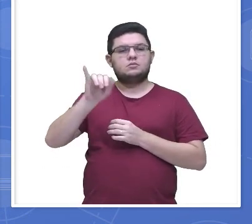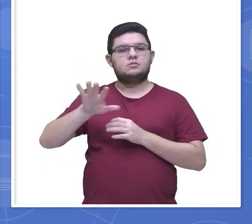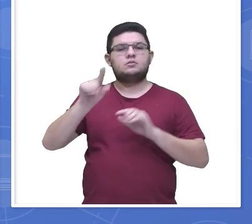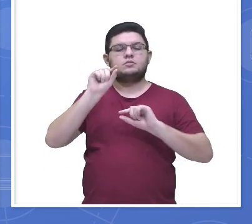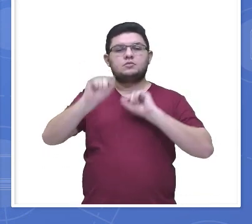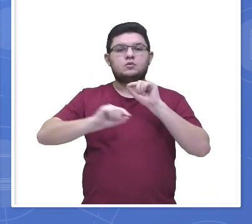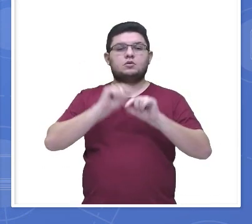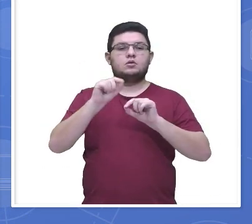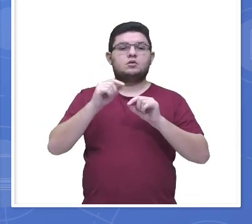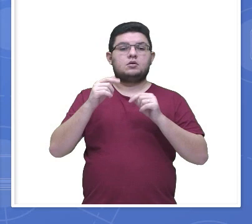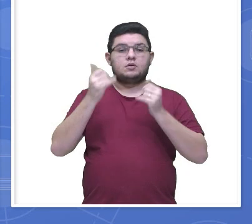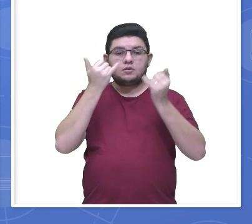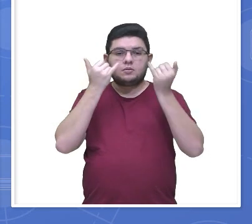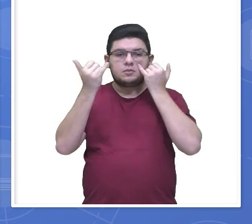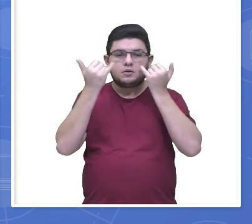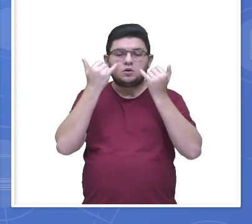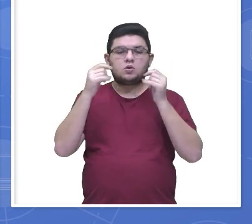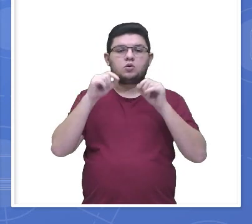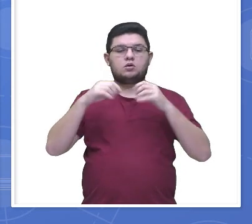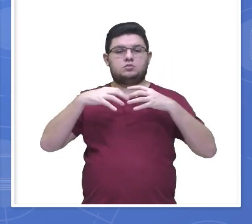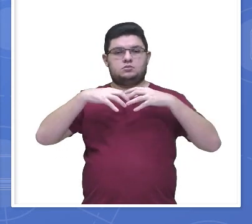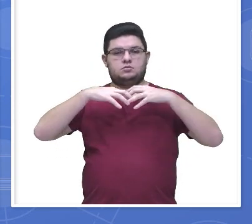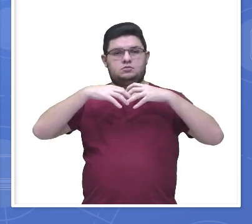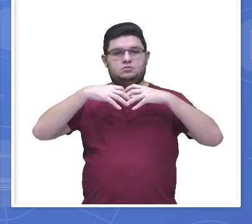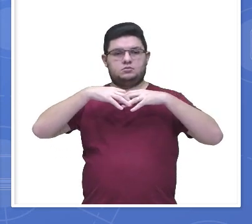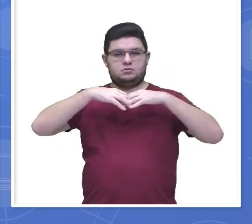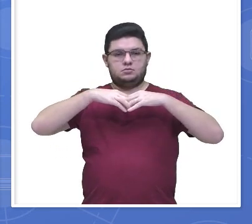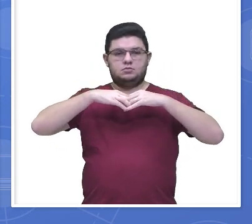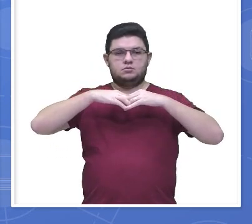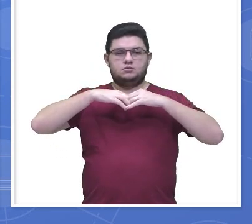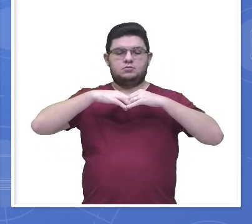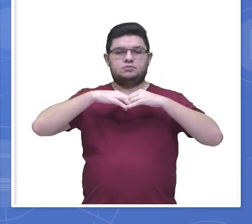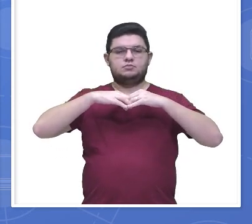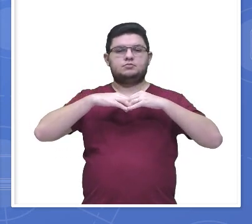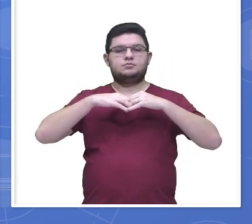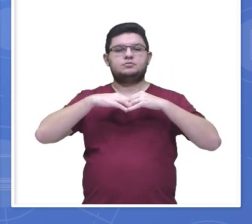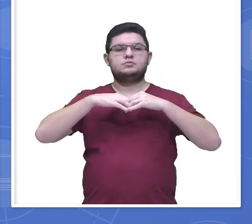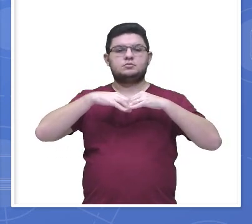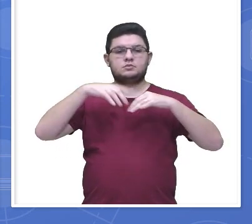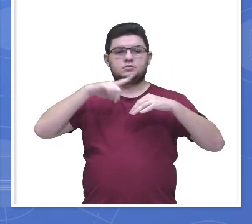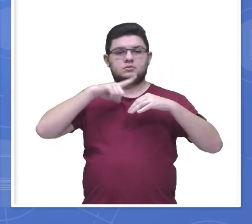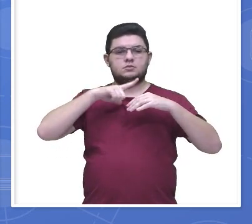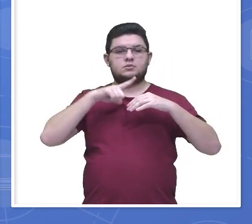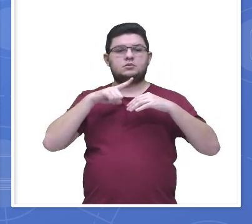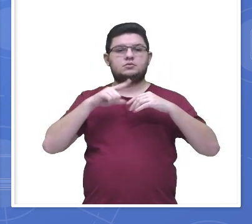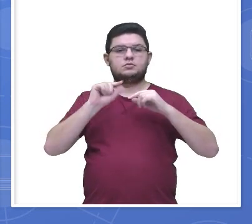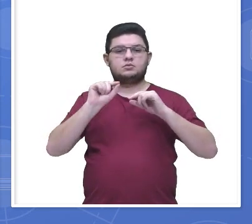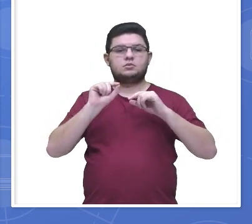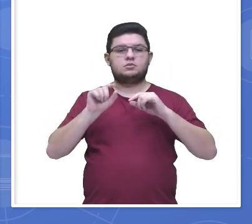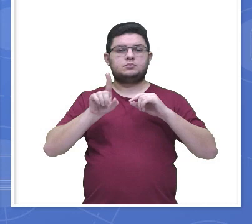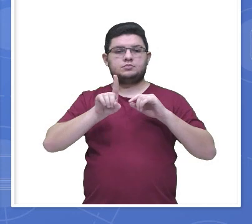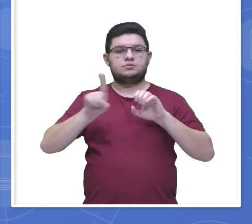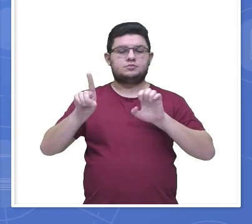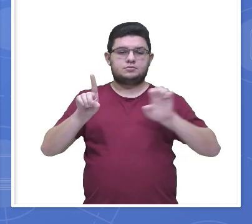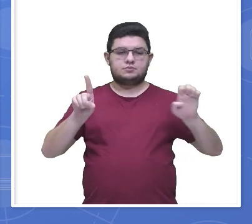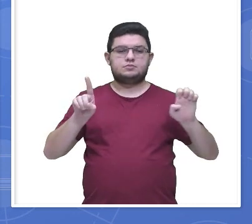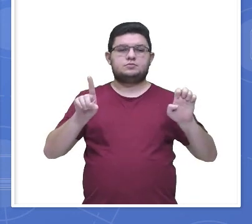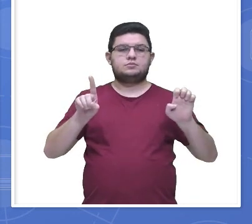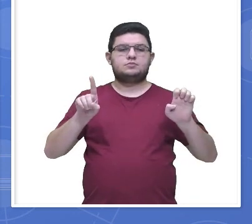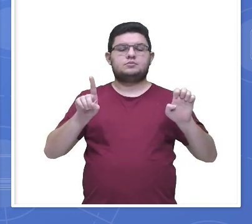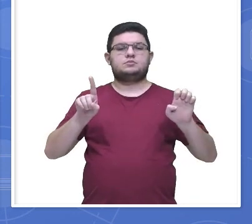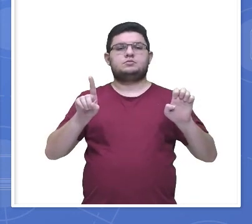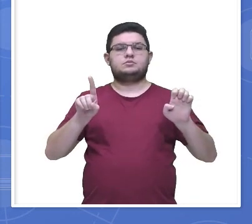informações sobre os hemisférios do cérebro. O cérebro, ele é formado por 2 metades chamadas de